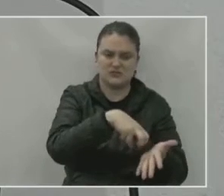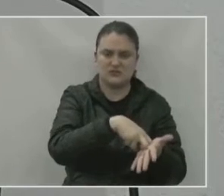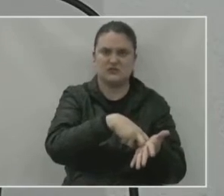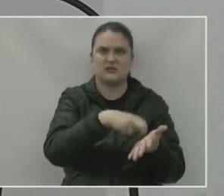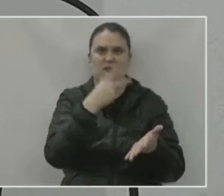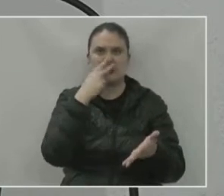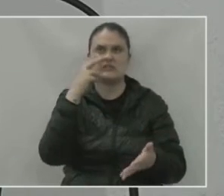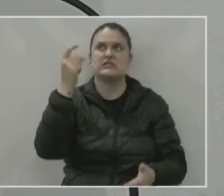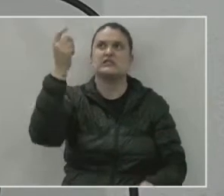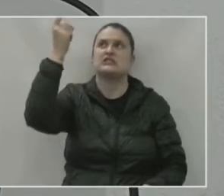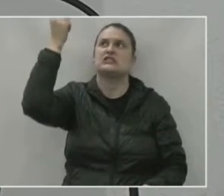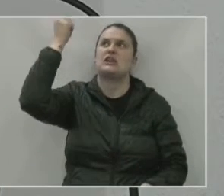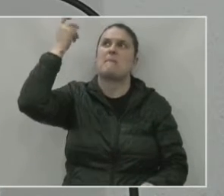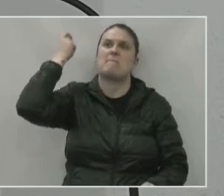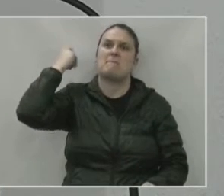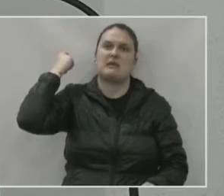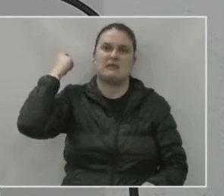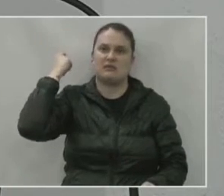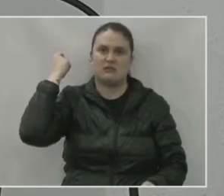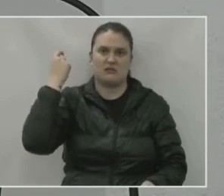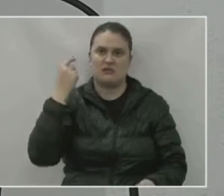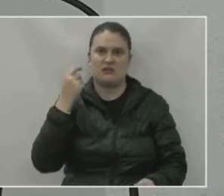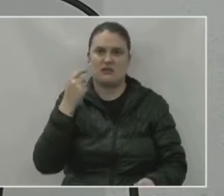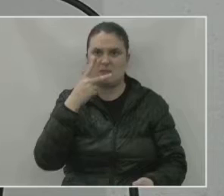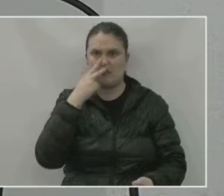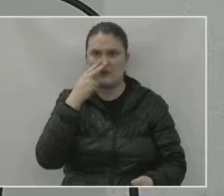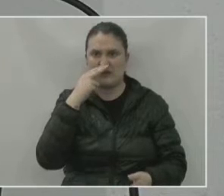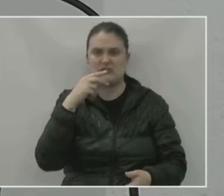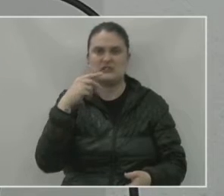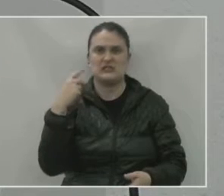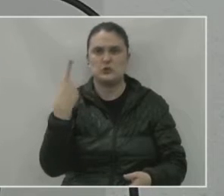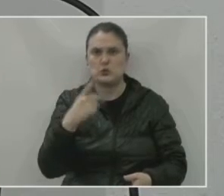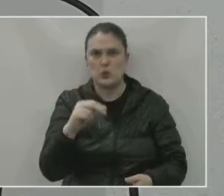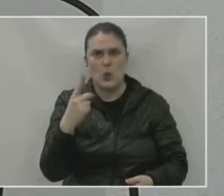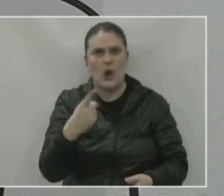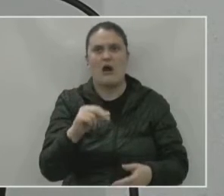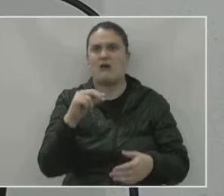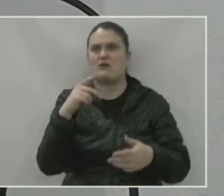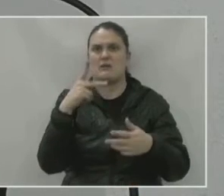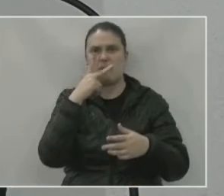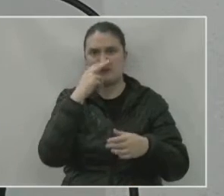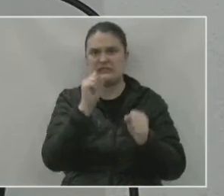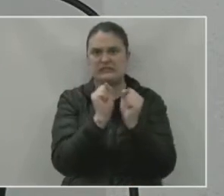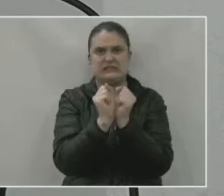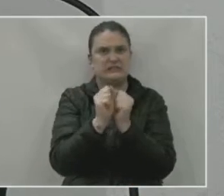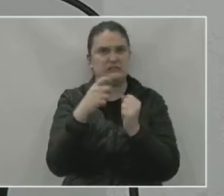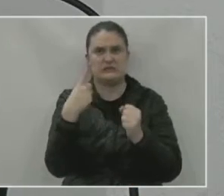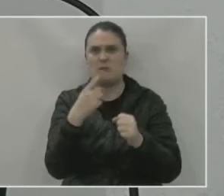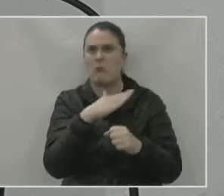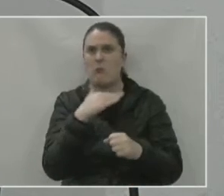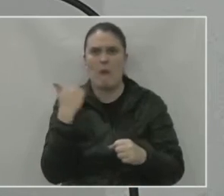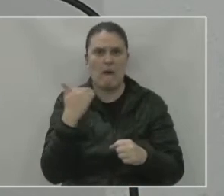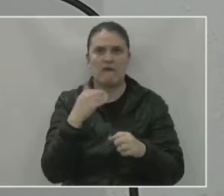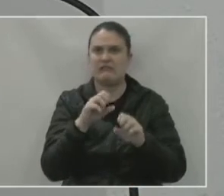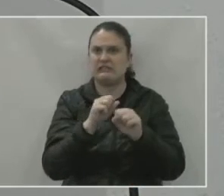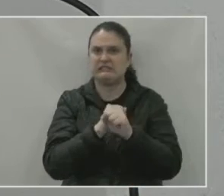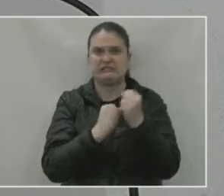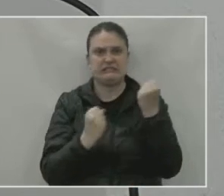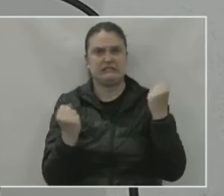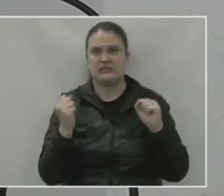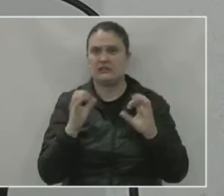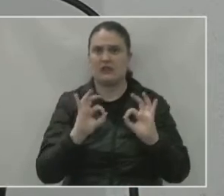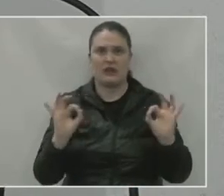Idade Média, que seria no base da paulada, da chibata, de tortura, de morte, esquartejamento, tá? Não é